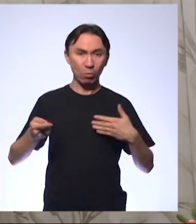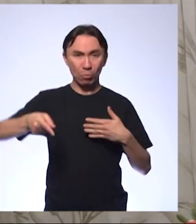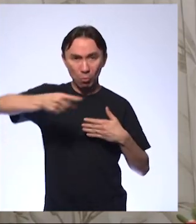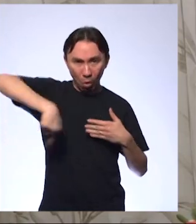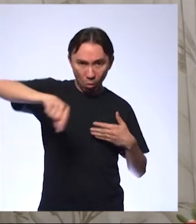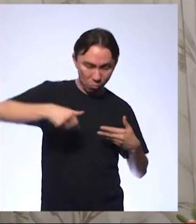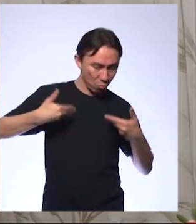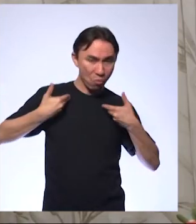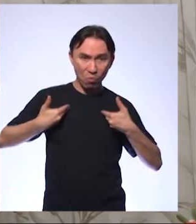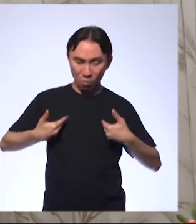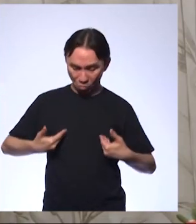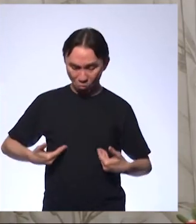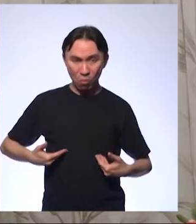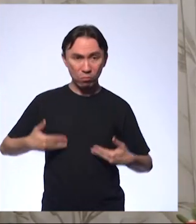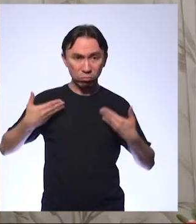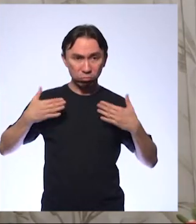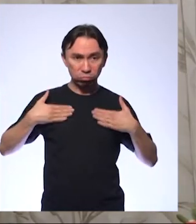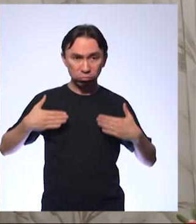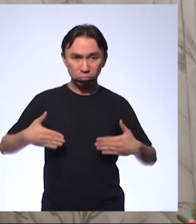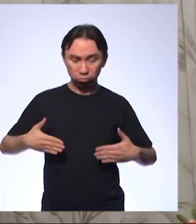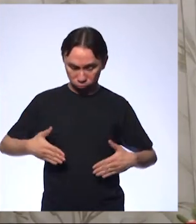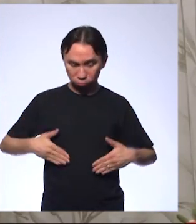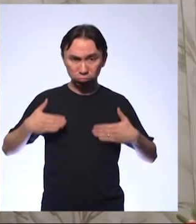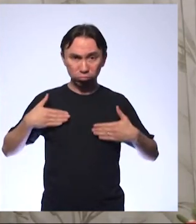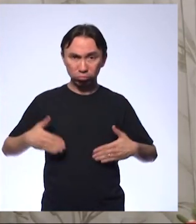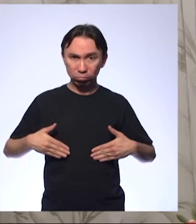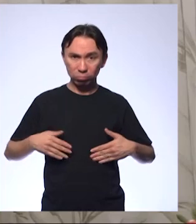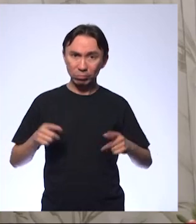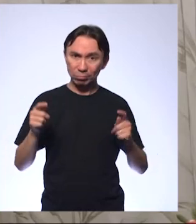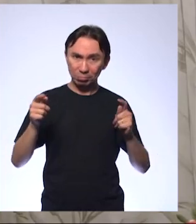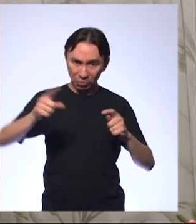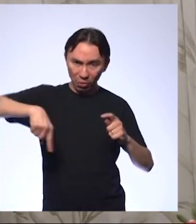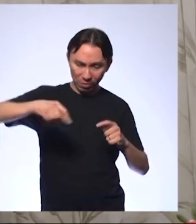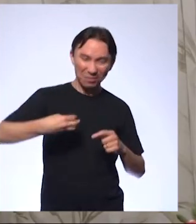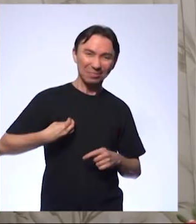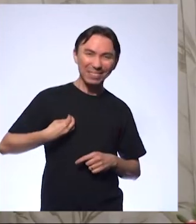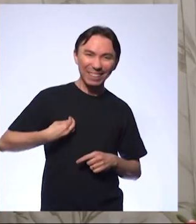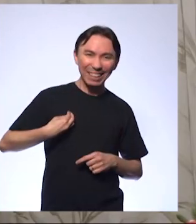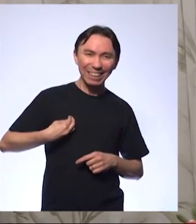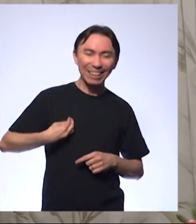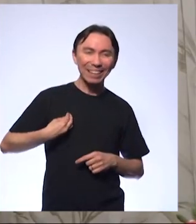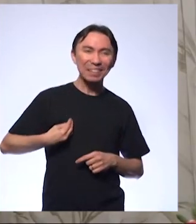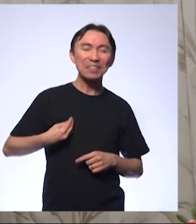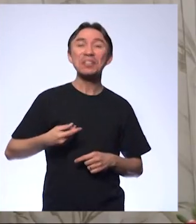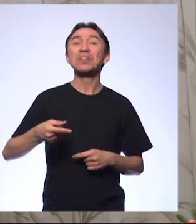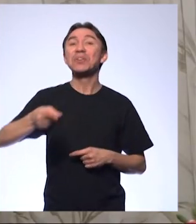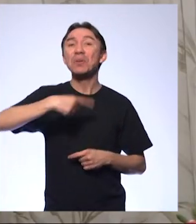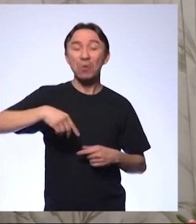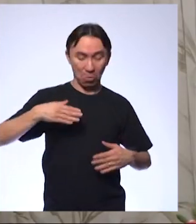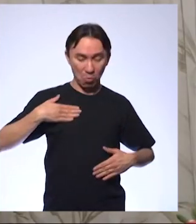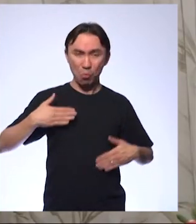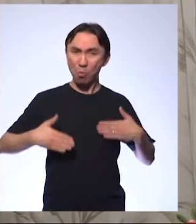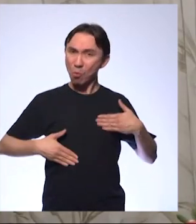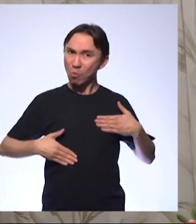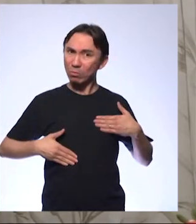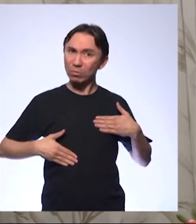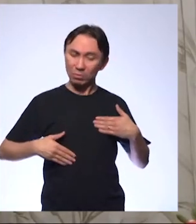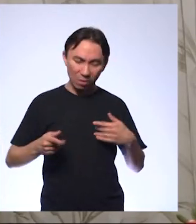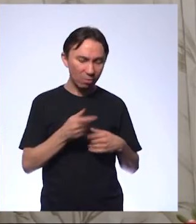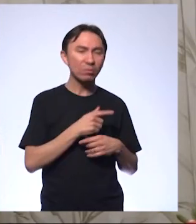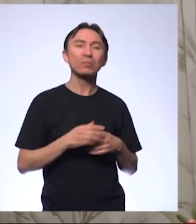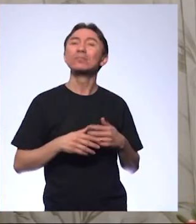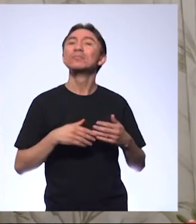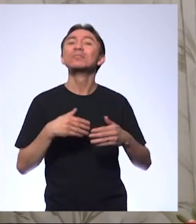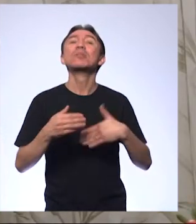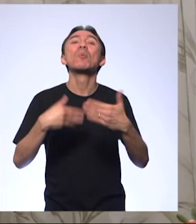esse veículo que permite a gente ter uma vivência nesse mundo, a forma com que a gente lida com o nosso corpo vai influenciar